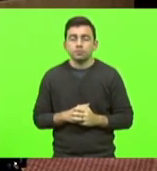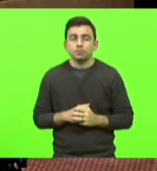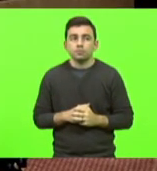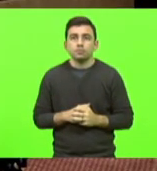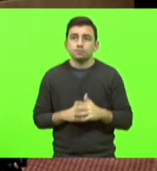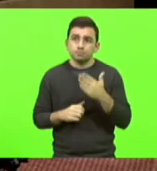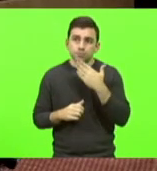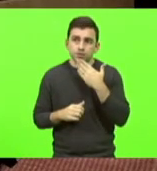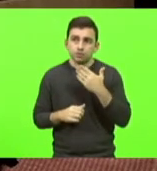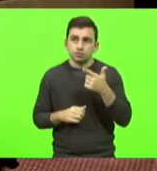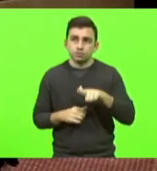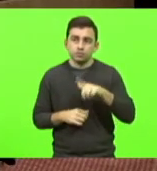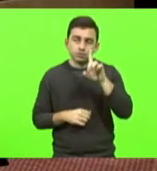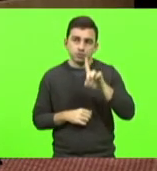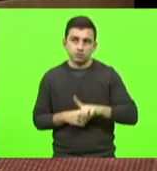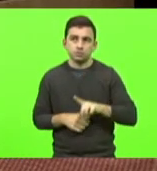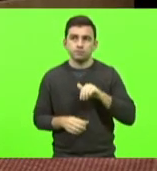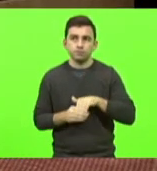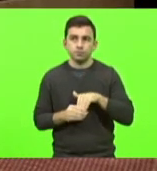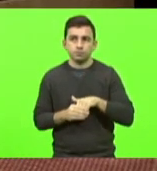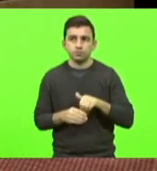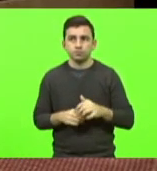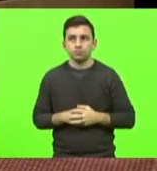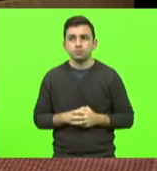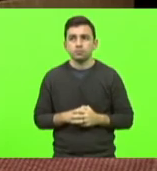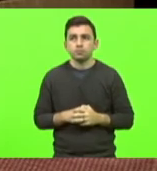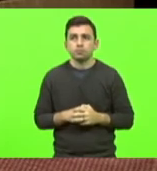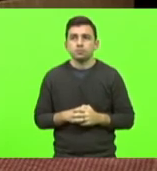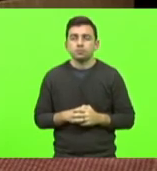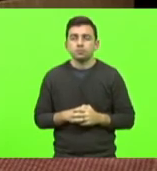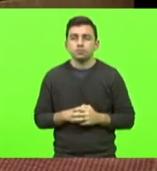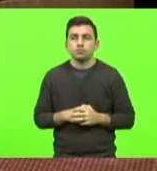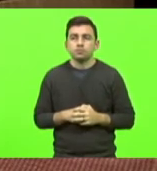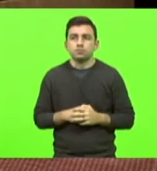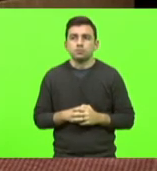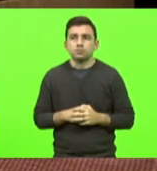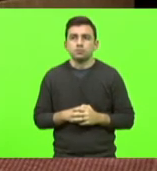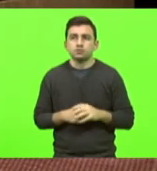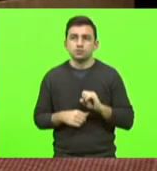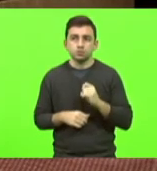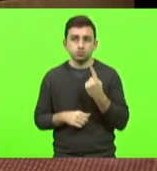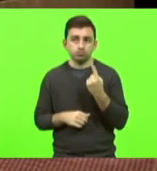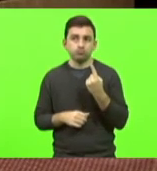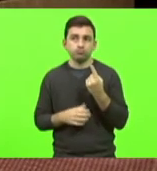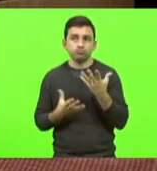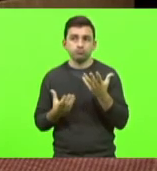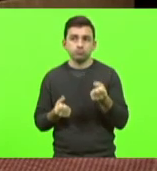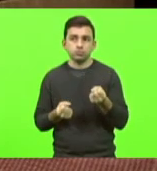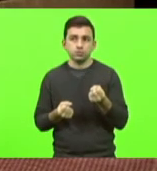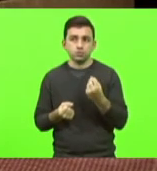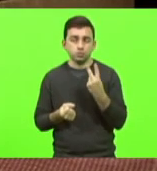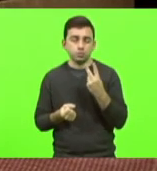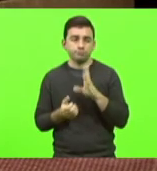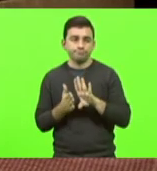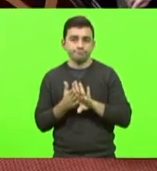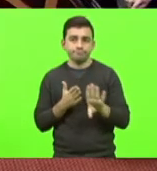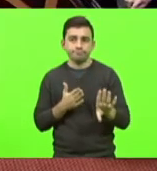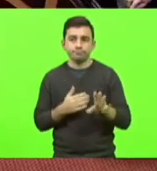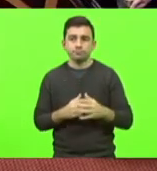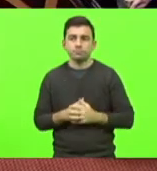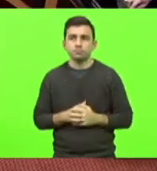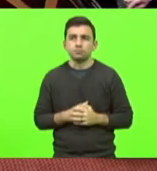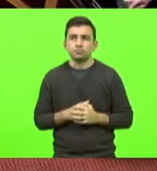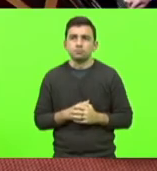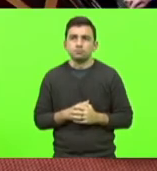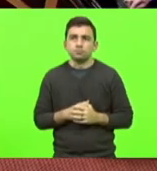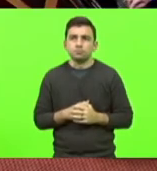direito de voto quem volta um voto a favor do requerimento que em volta dois a rejeito o requerimento Presidente poderia